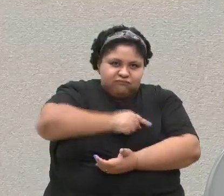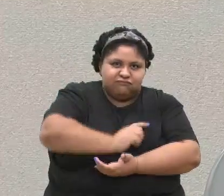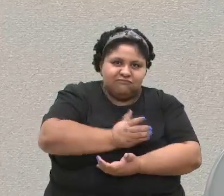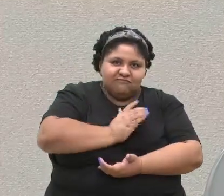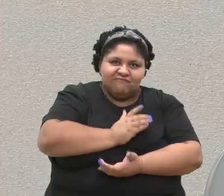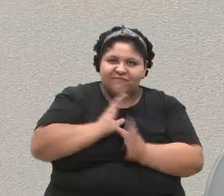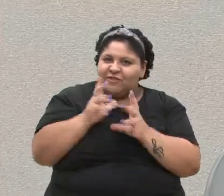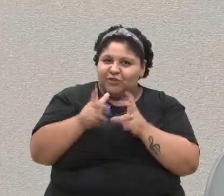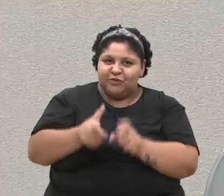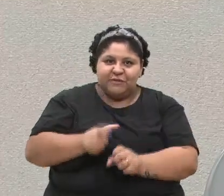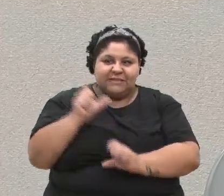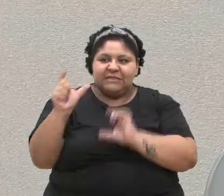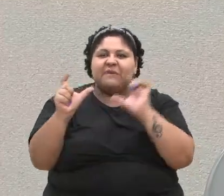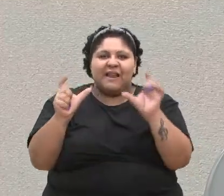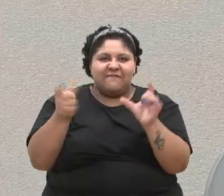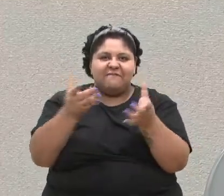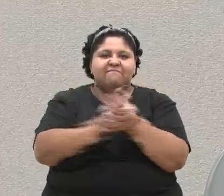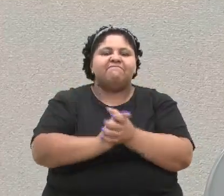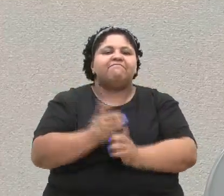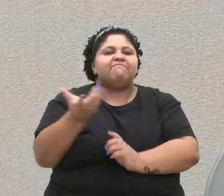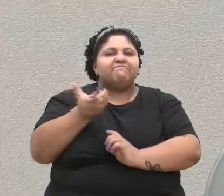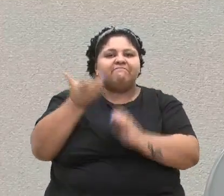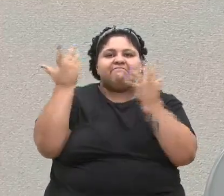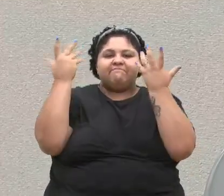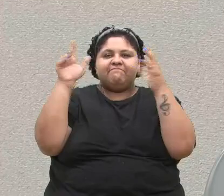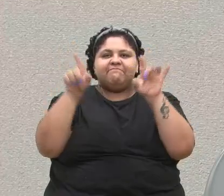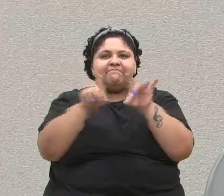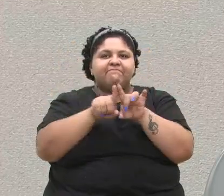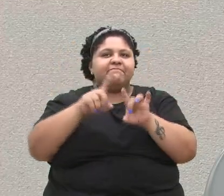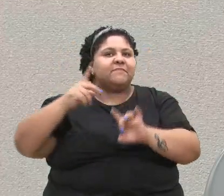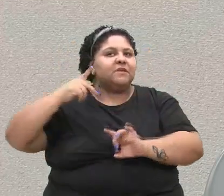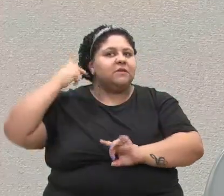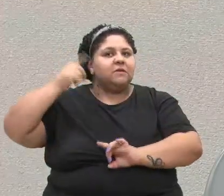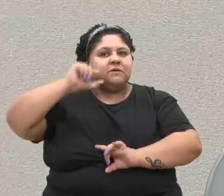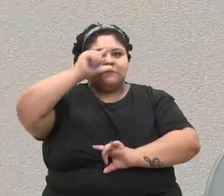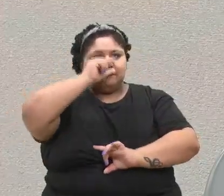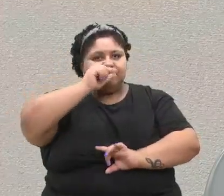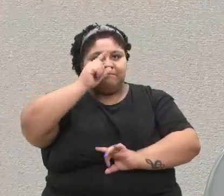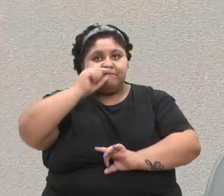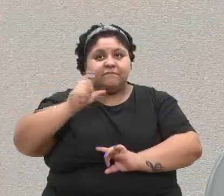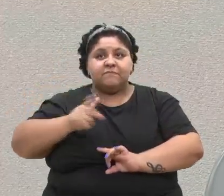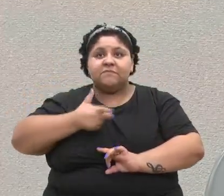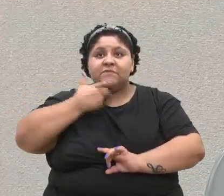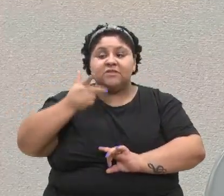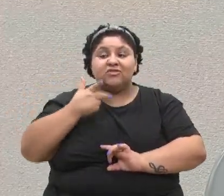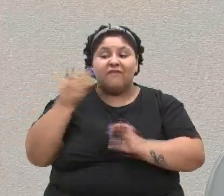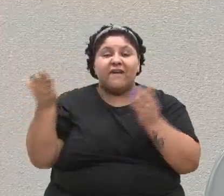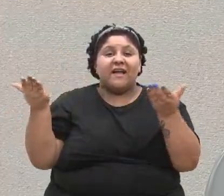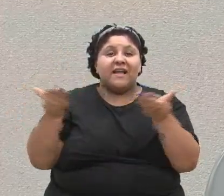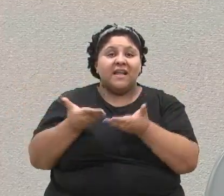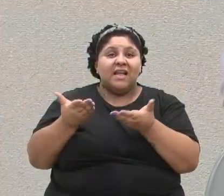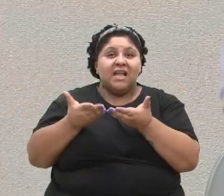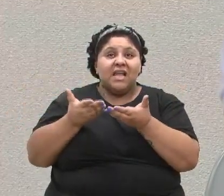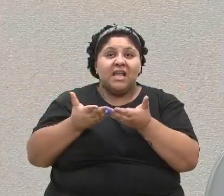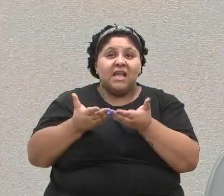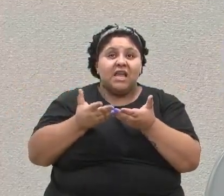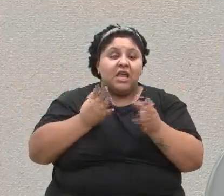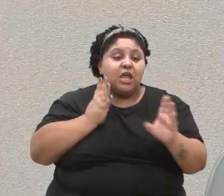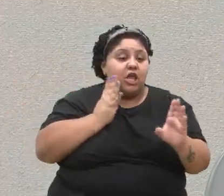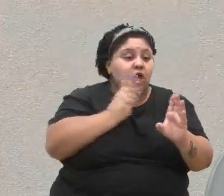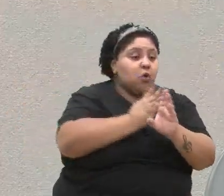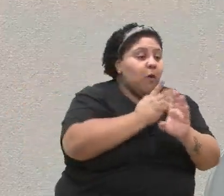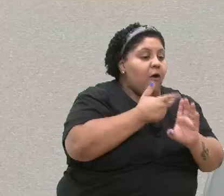as manifestações. Queria parabenizar também o vereador Fantinel pela sua fala de hoje, que vai ao encontro daquilo que eu falei